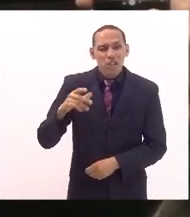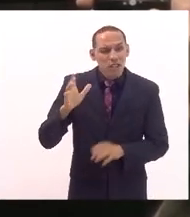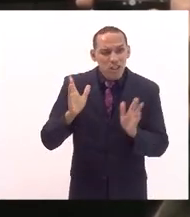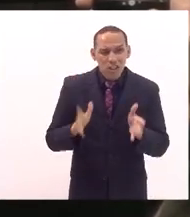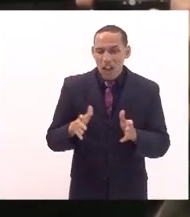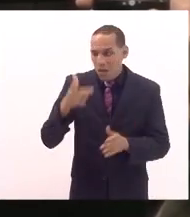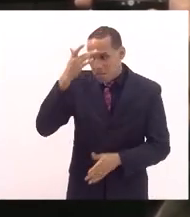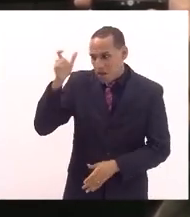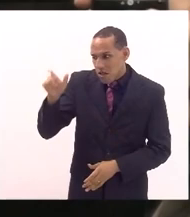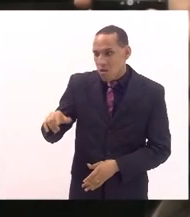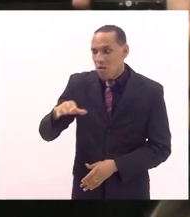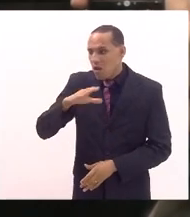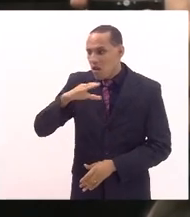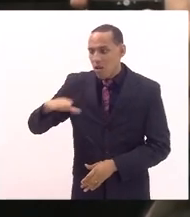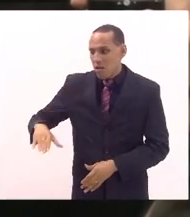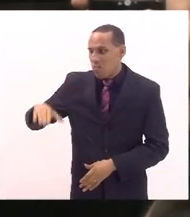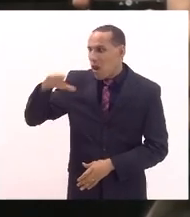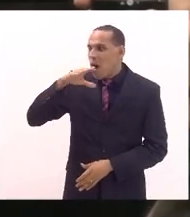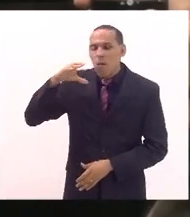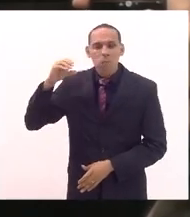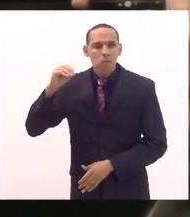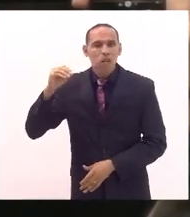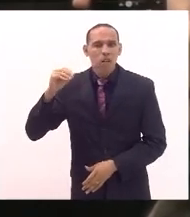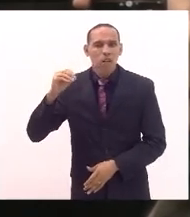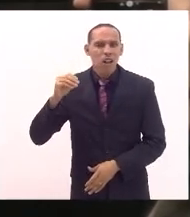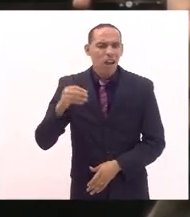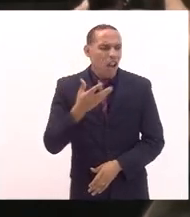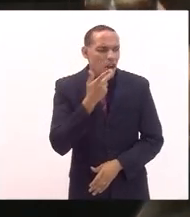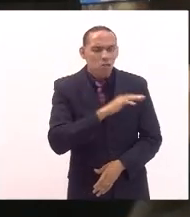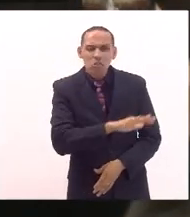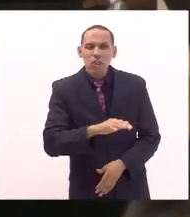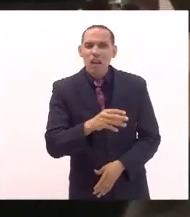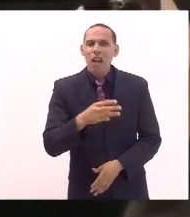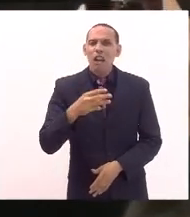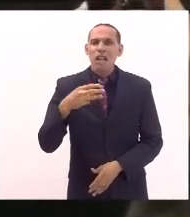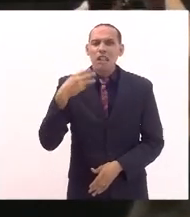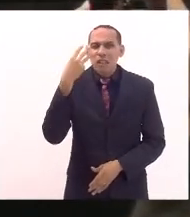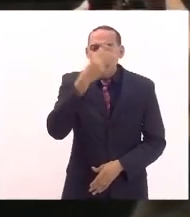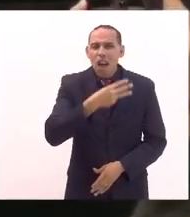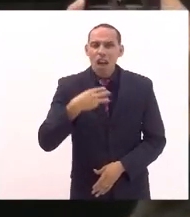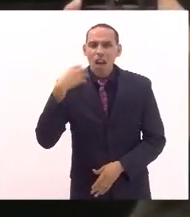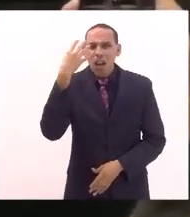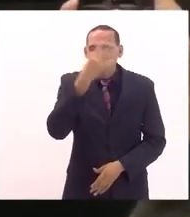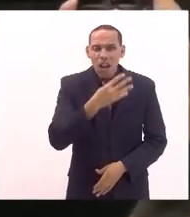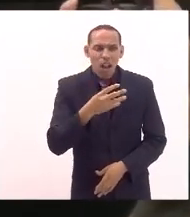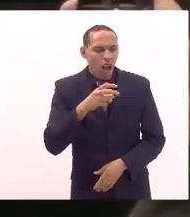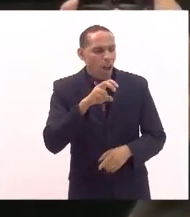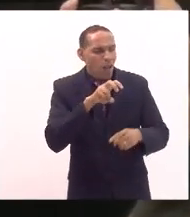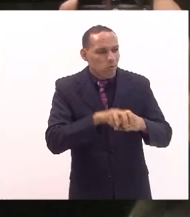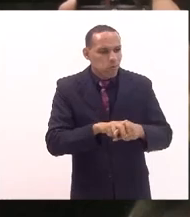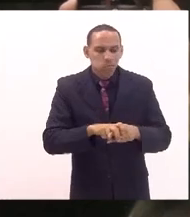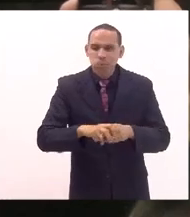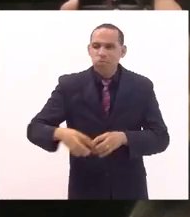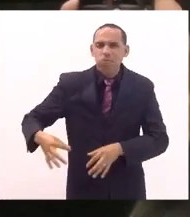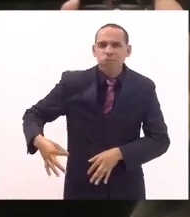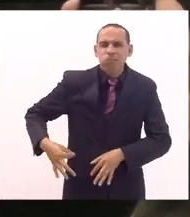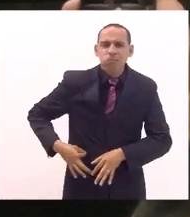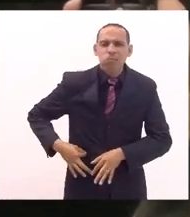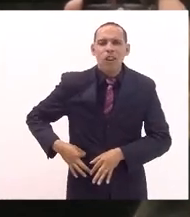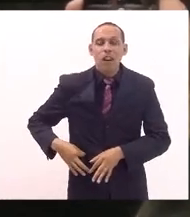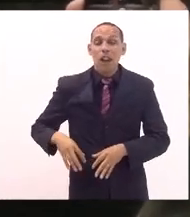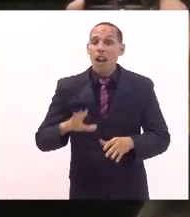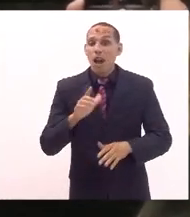hemodiálise imagina por uma criança que tem que ficar 3:00 4:00 no aparelho e é por isso que a